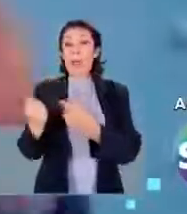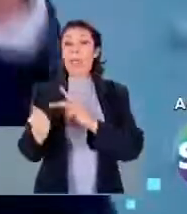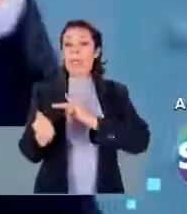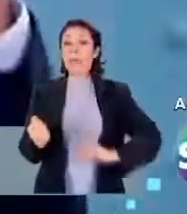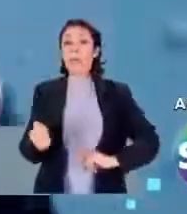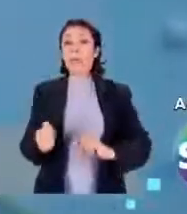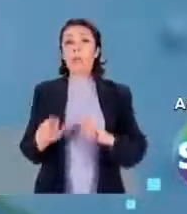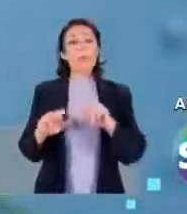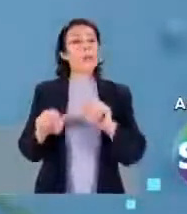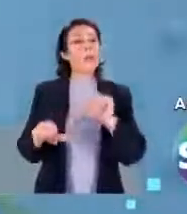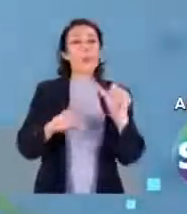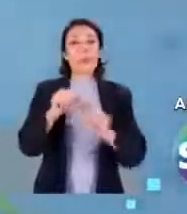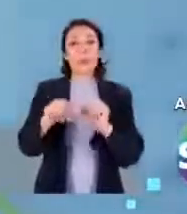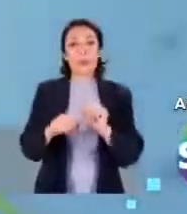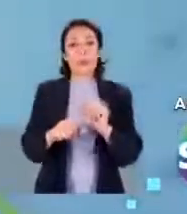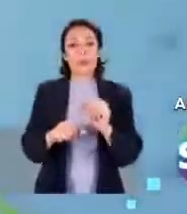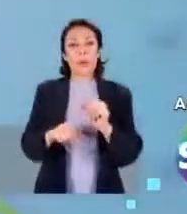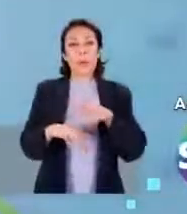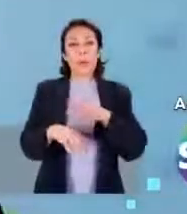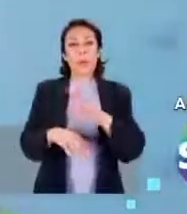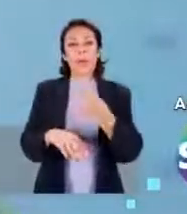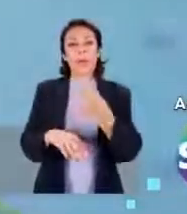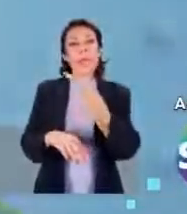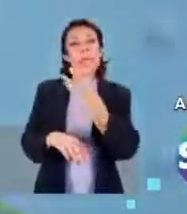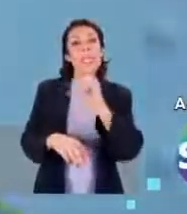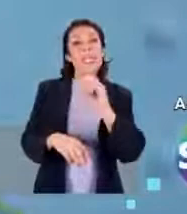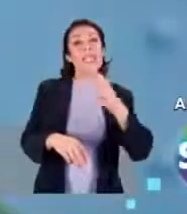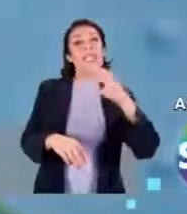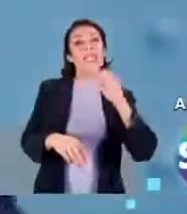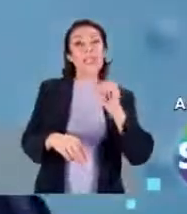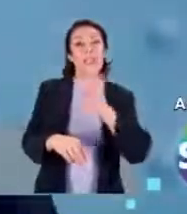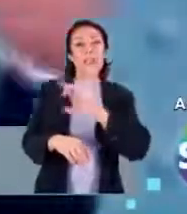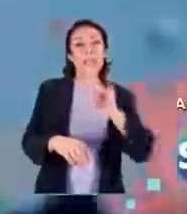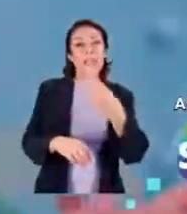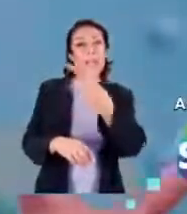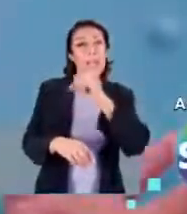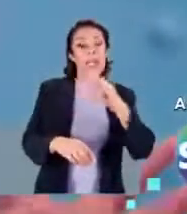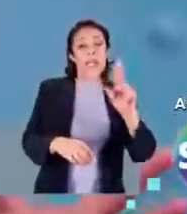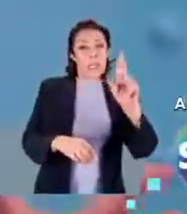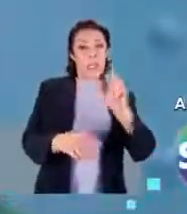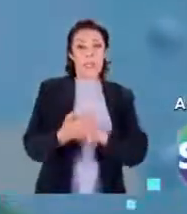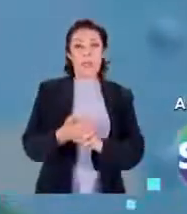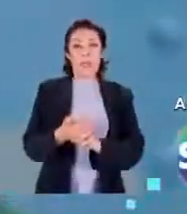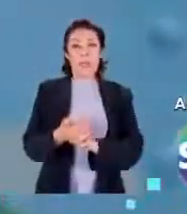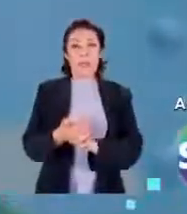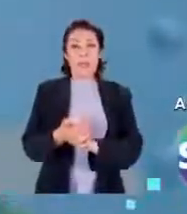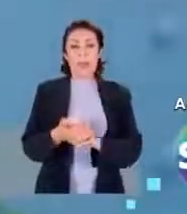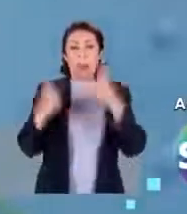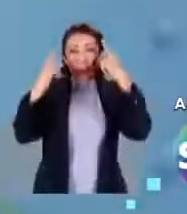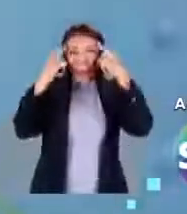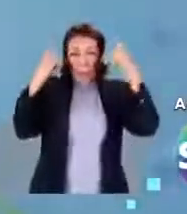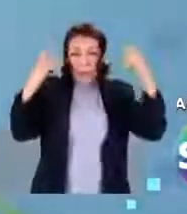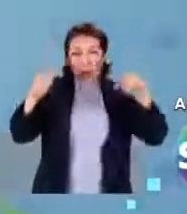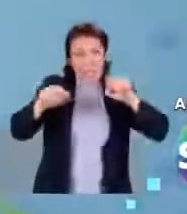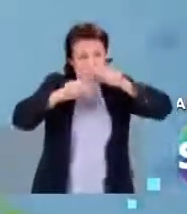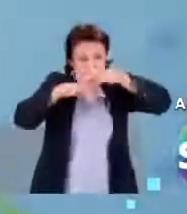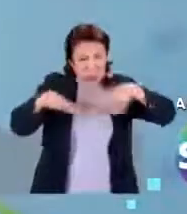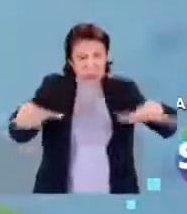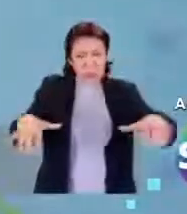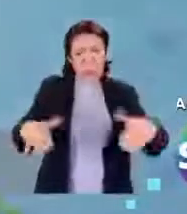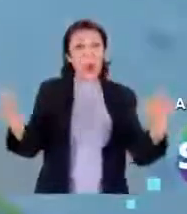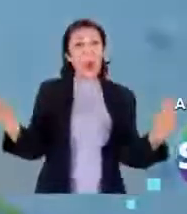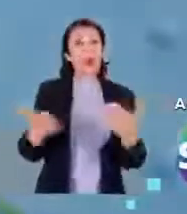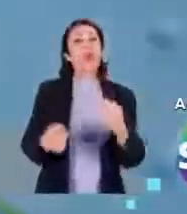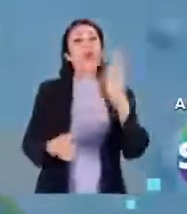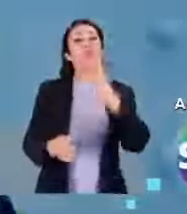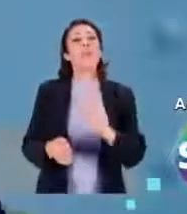centavos a cada 100 reais de do orçamento isso mesmo que eu tô dizendo para você explodiu o problema da violência e hoje o Brasil gasta 3